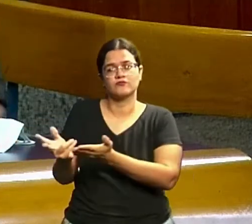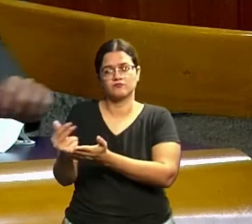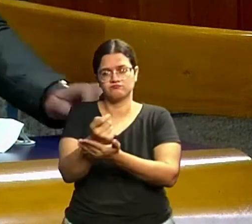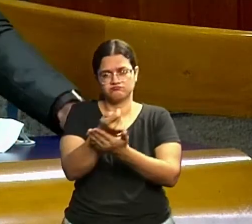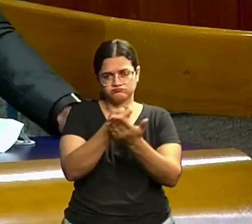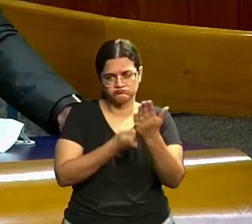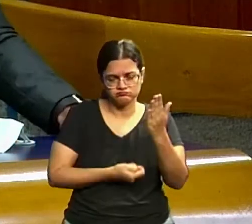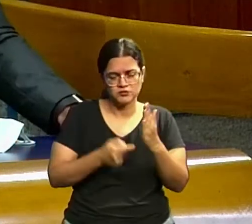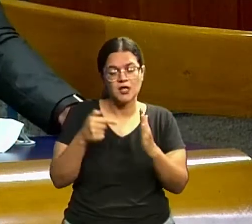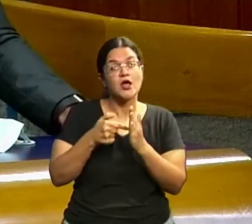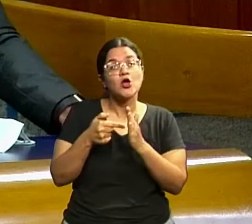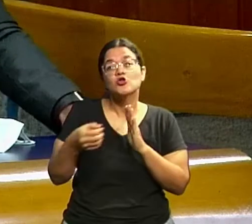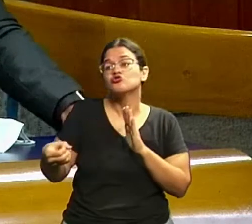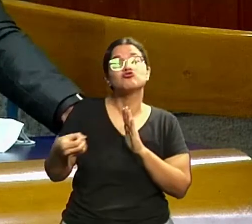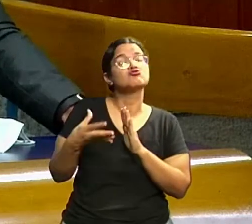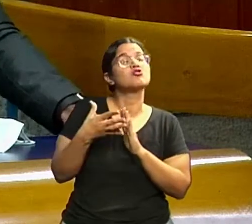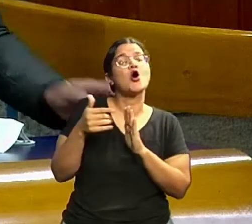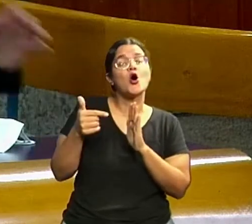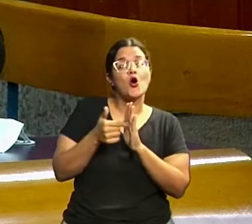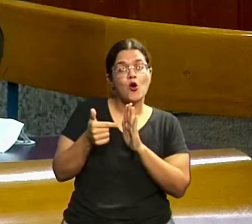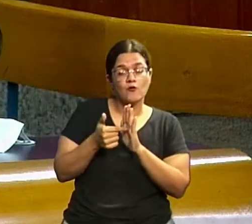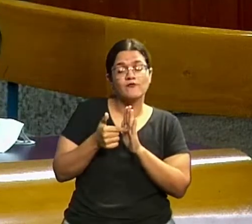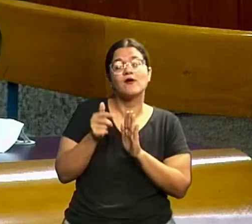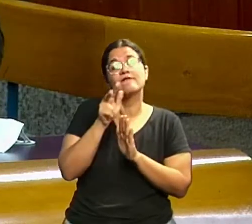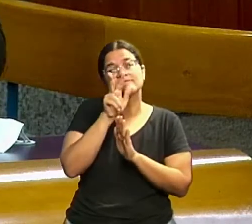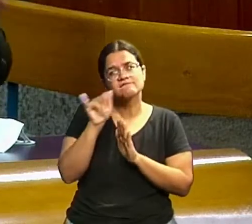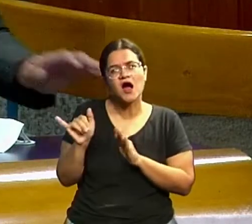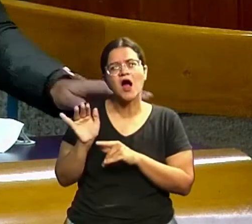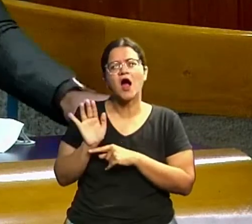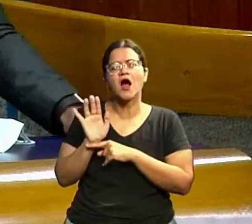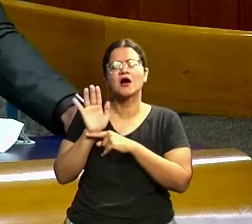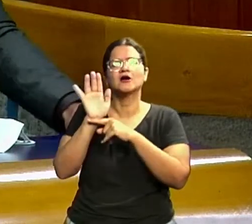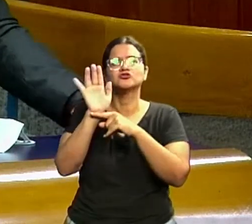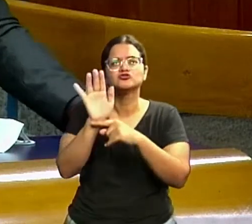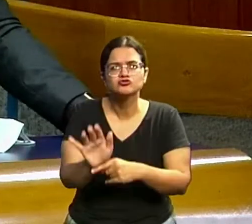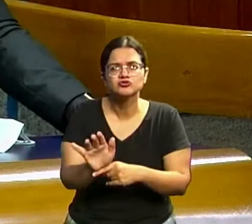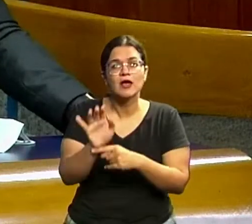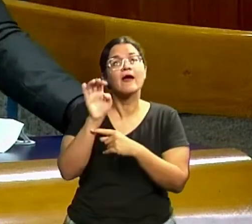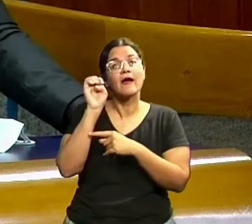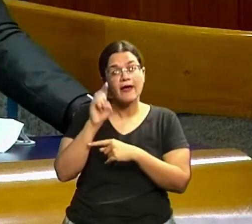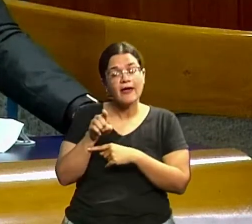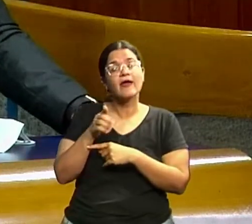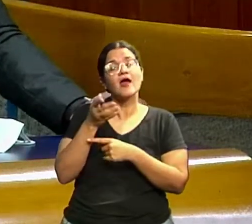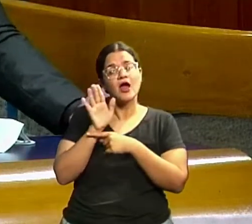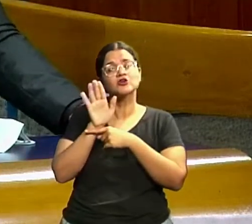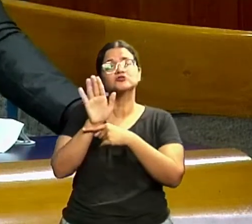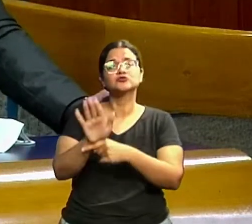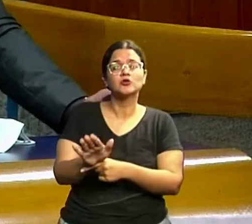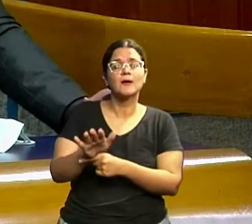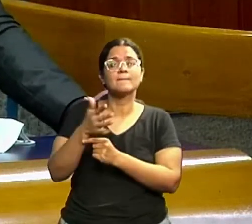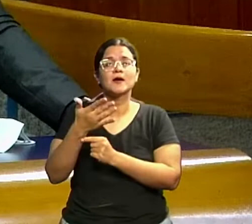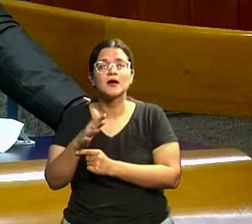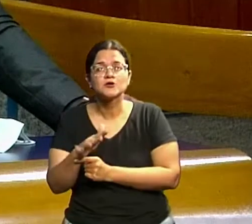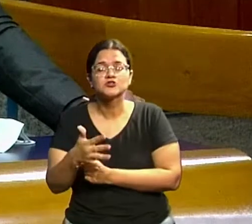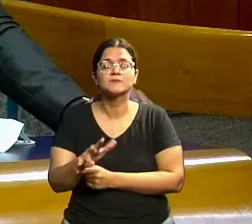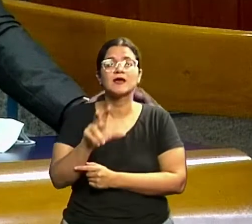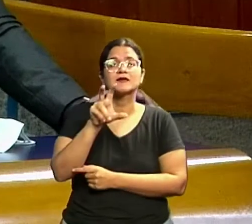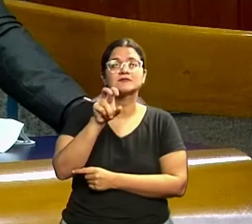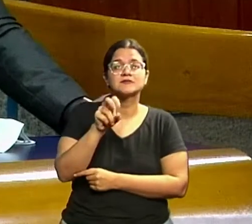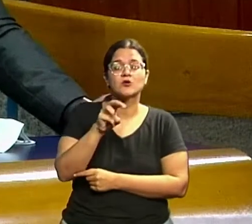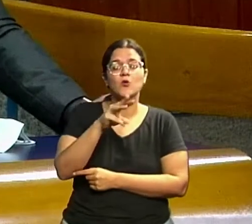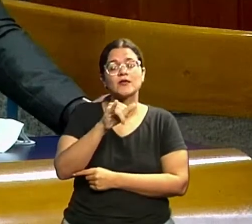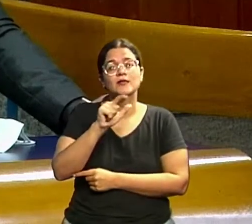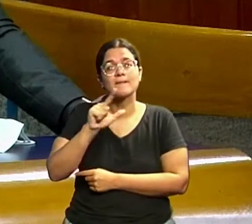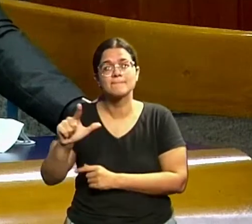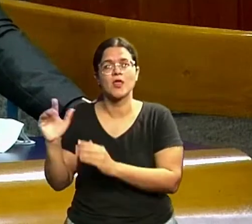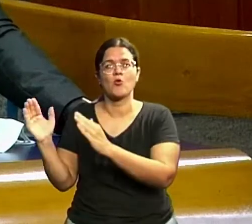Tributário, onde esse novo Código Tributário iria contemplar, é para contemplar, aproximadamente 50